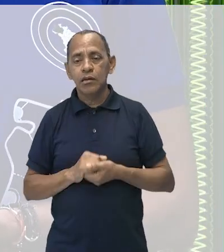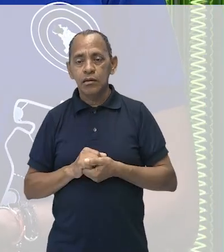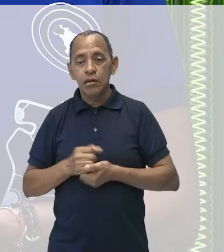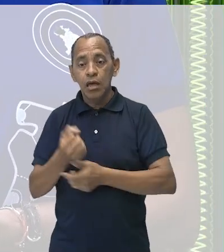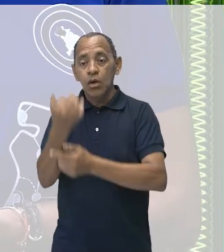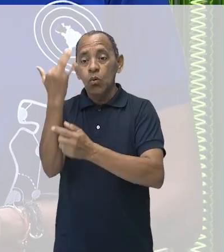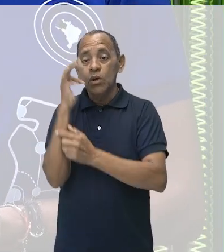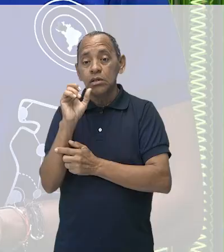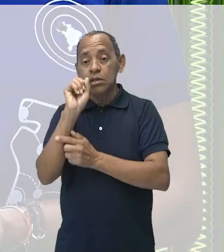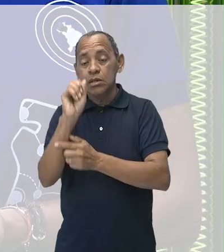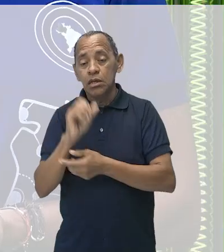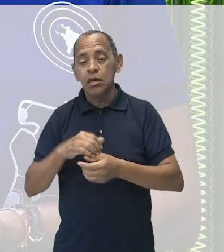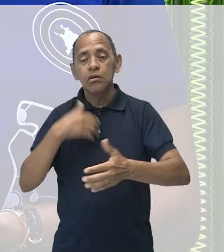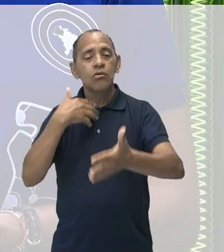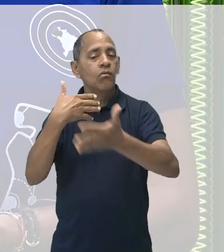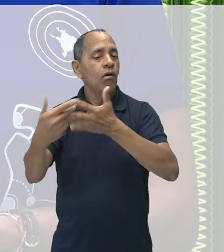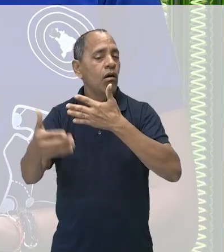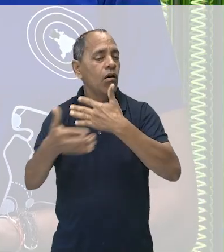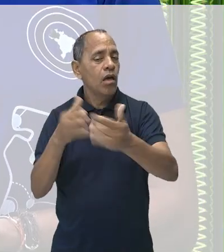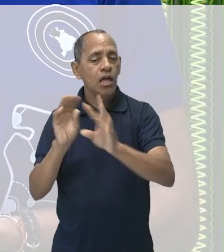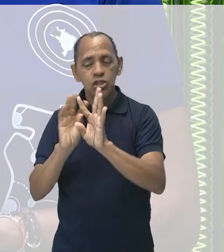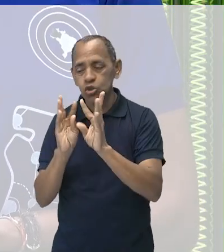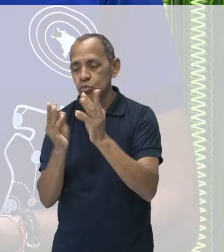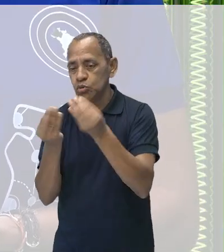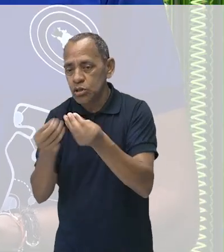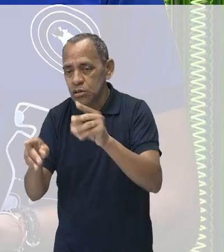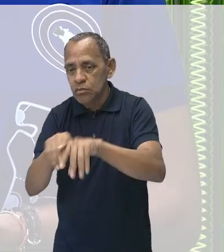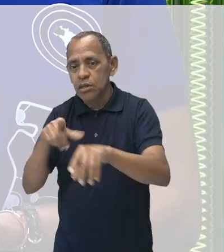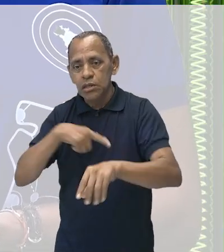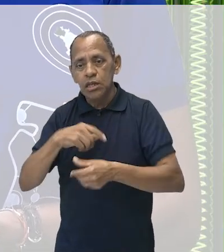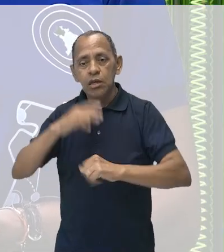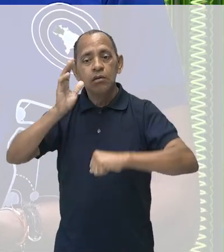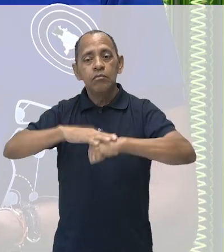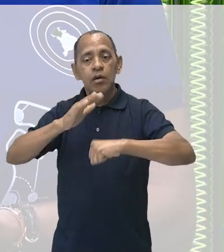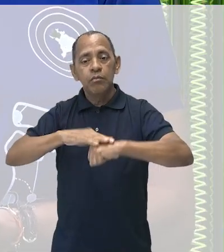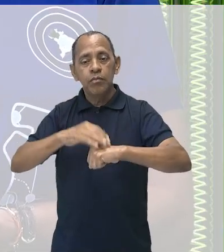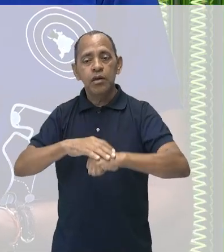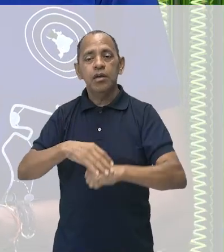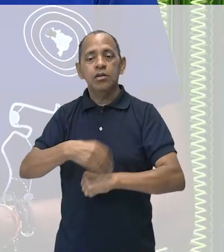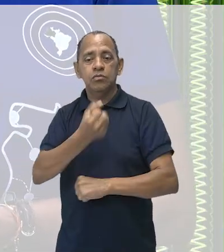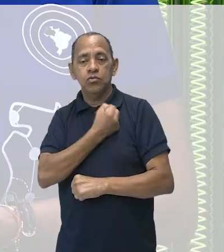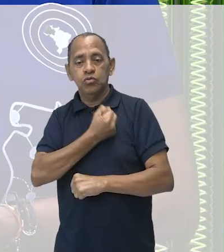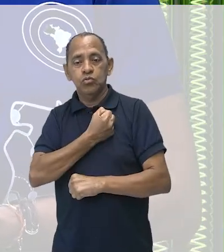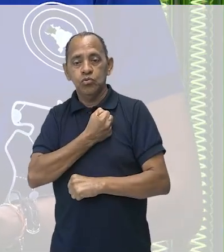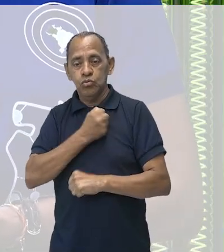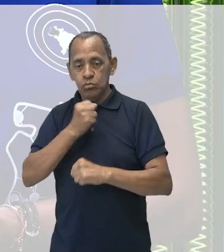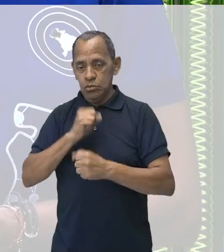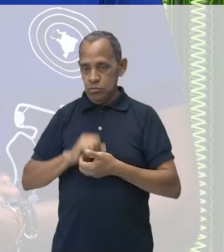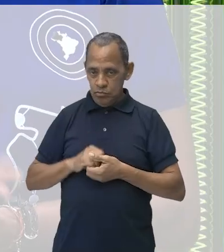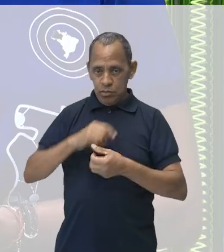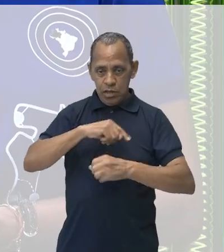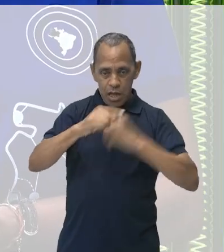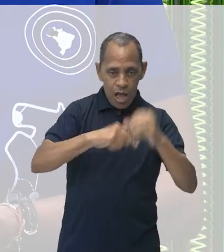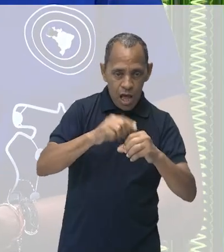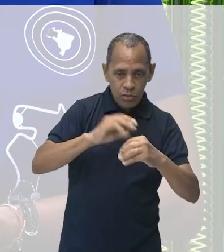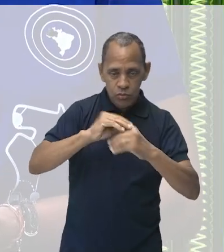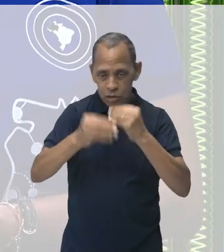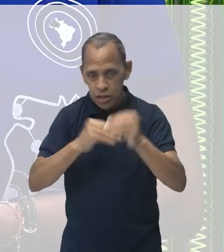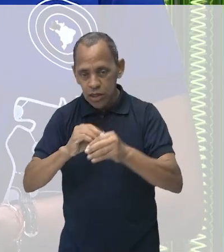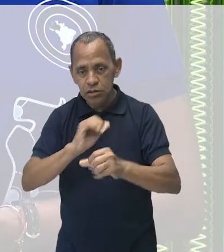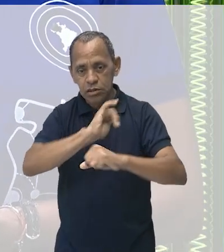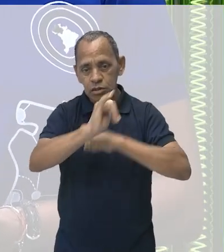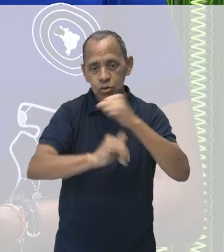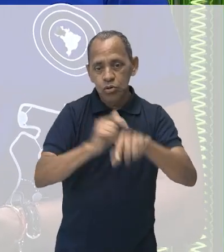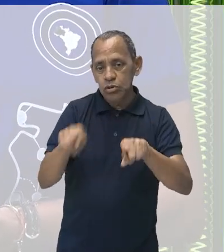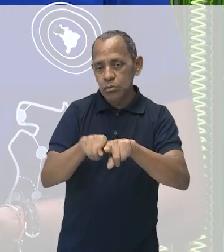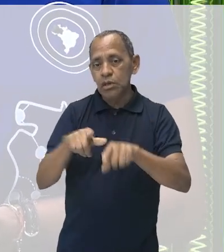a quantidade de qualquer substância que contém o mesmo número de partículas, ou seja, átomos, moléculas ou íons,